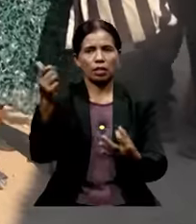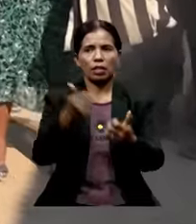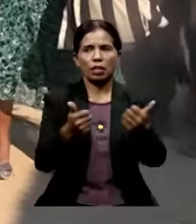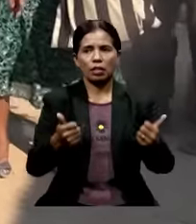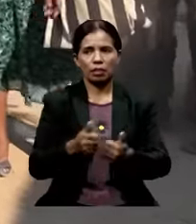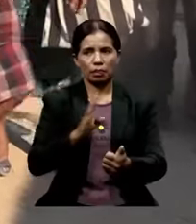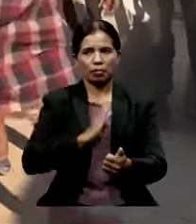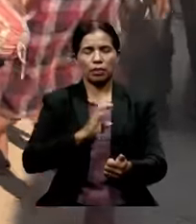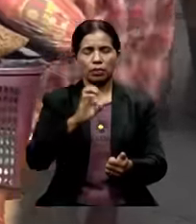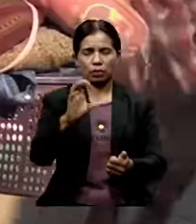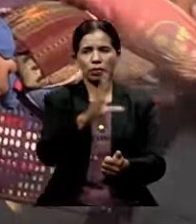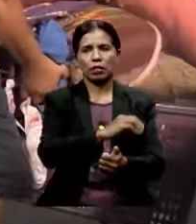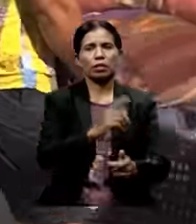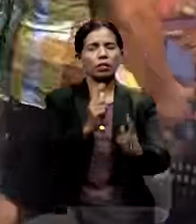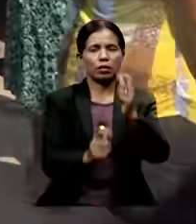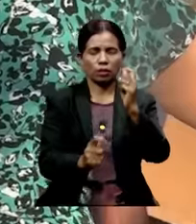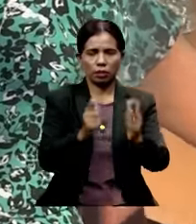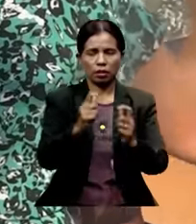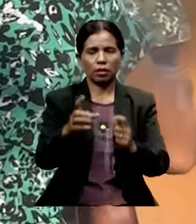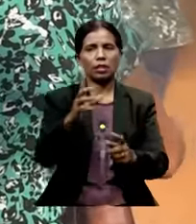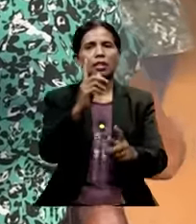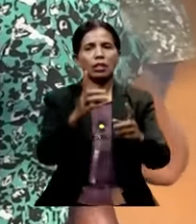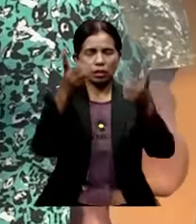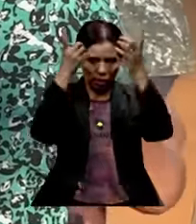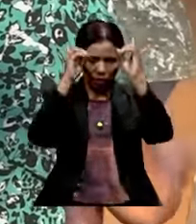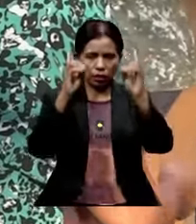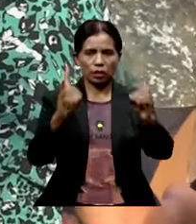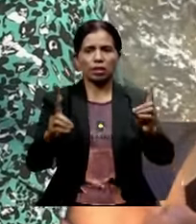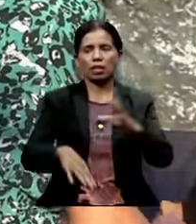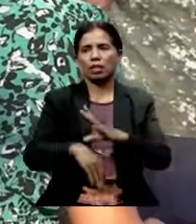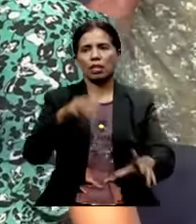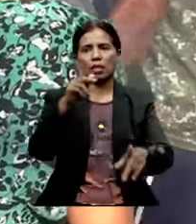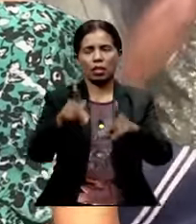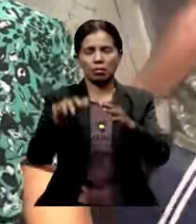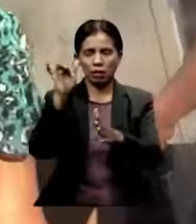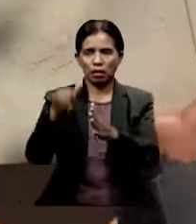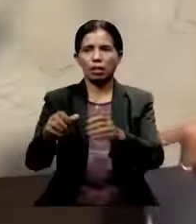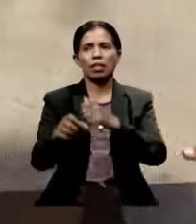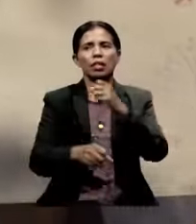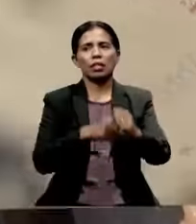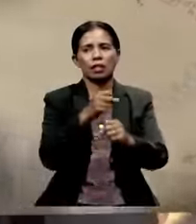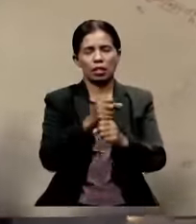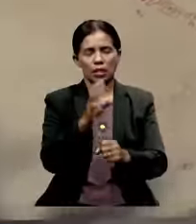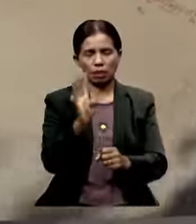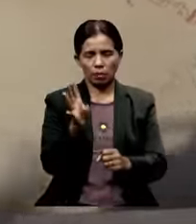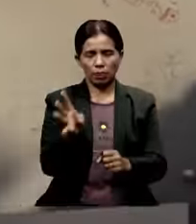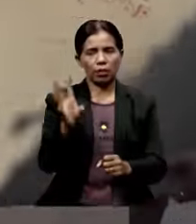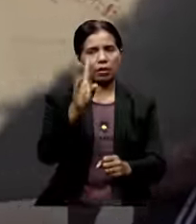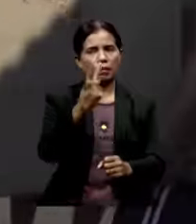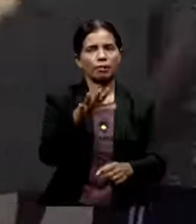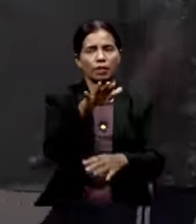Kraik, Sukubekora, nebe Tribunal Distrital Dili decide hodi hasai povo nebe hela durante tinang hatnulu resing neng ona. E a